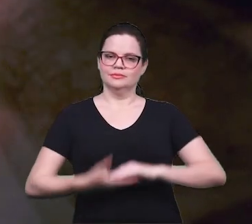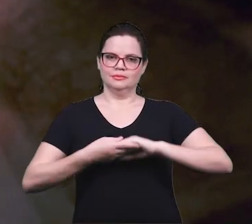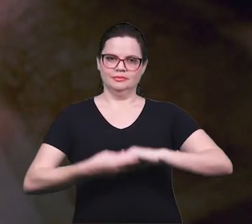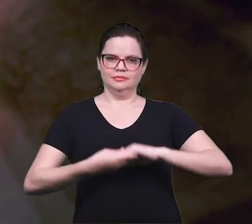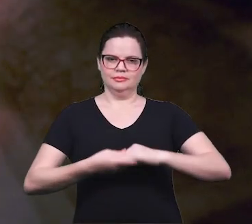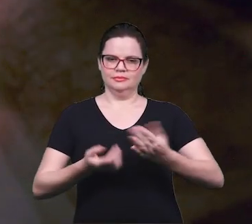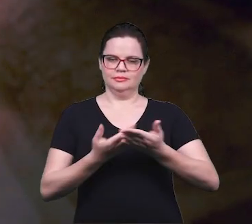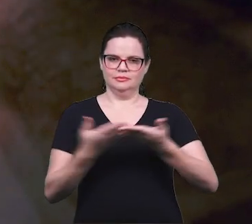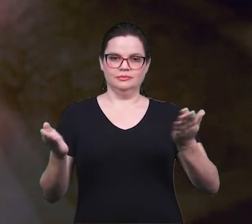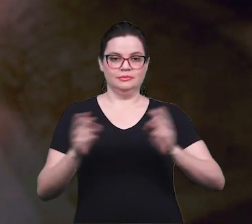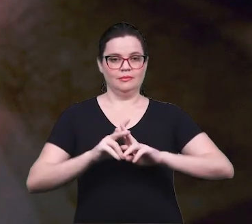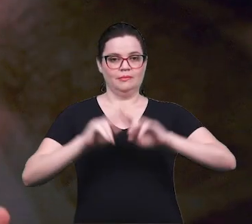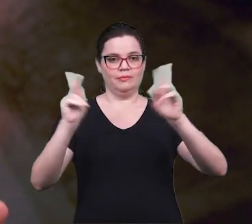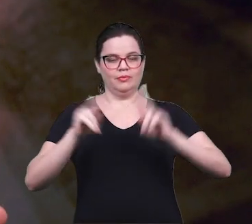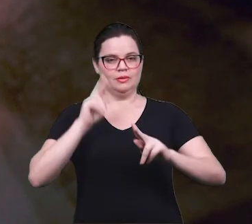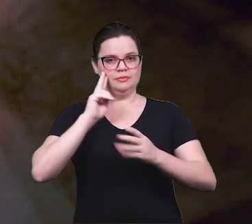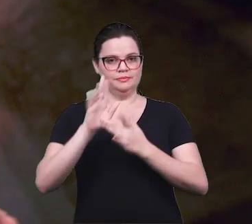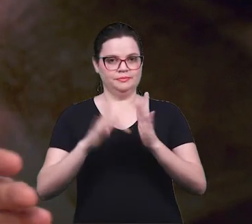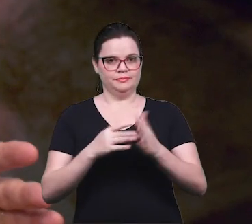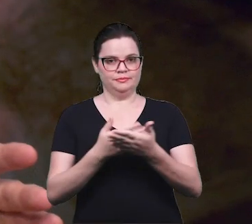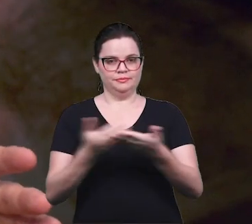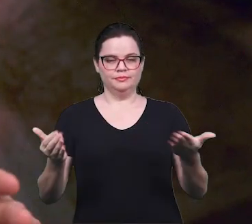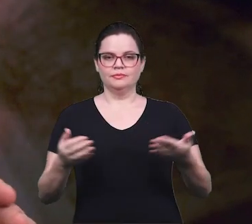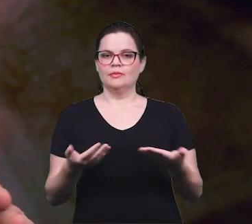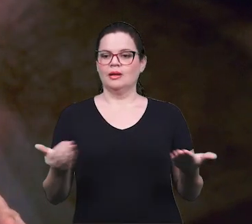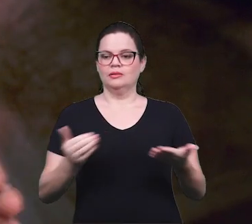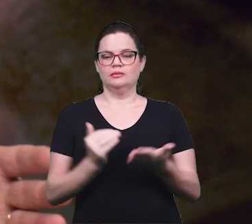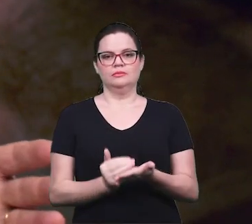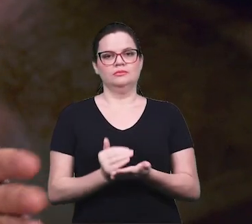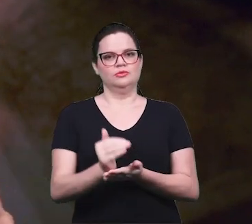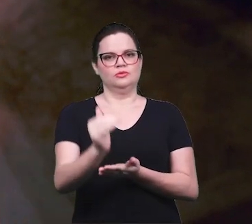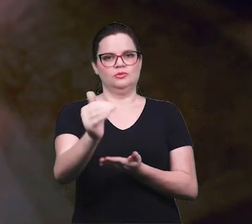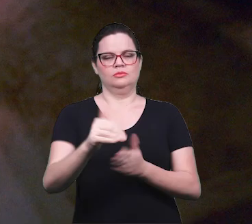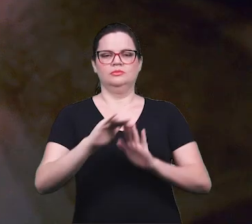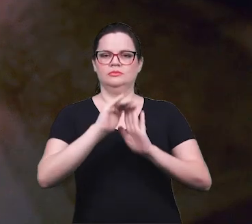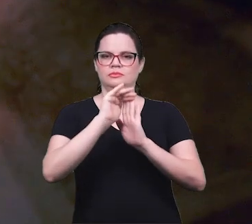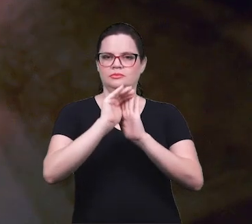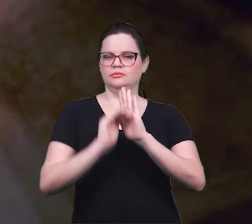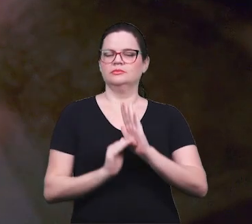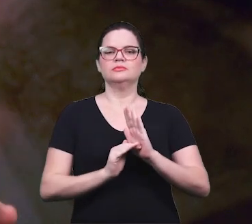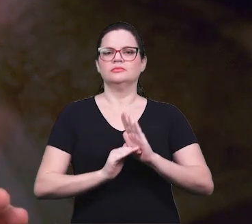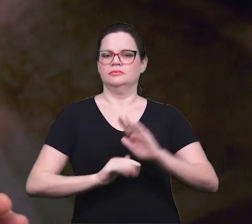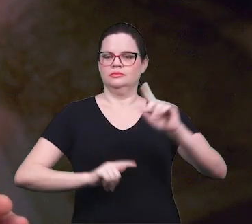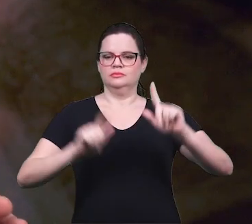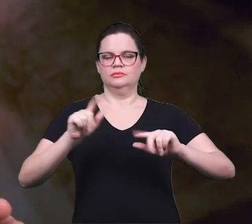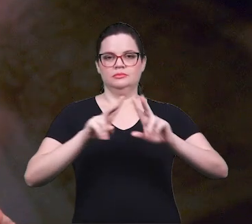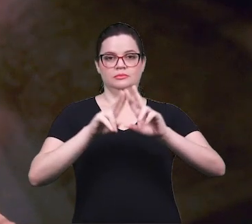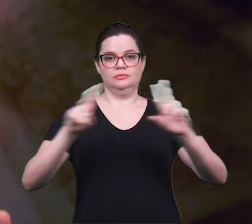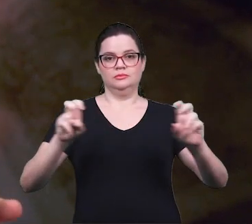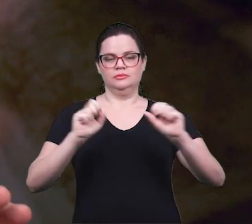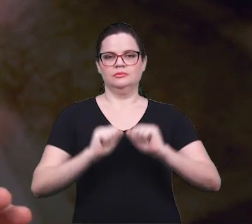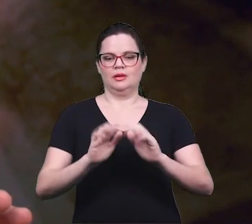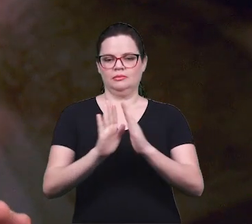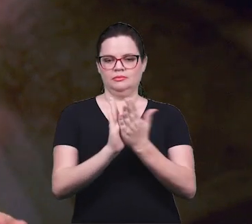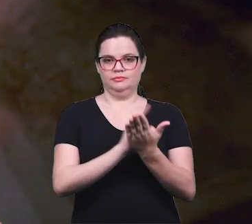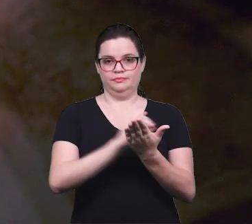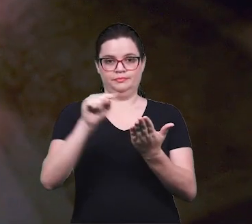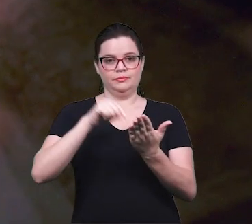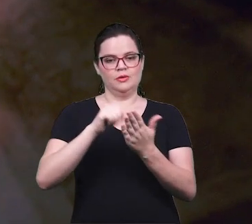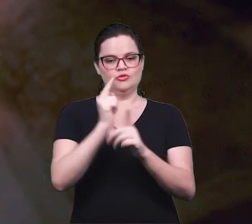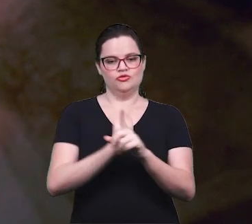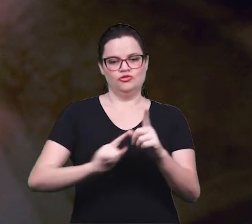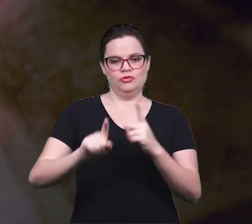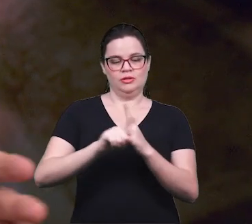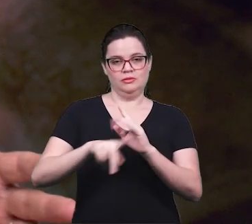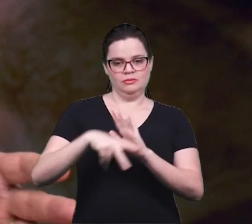A paz do Senhor a todos. Estamos dando início a mais um programa História e Geografia